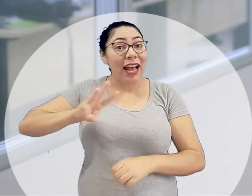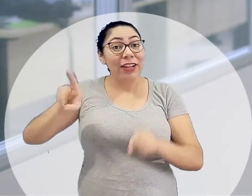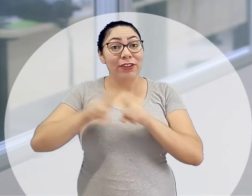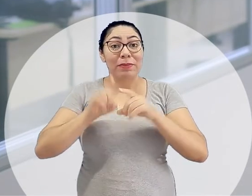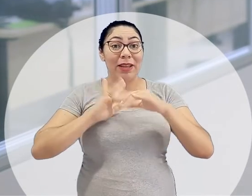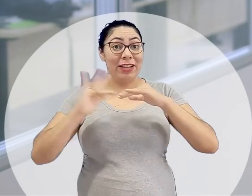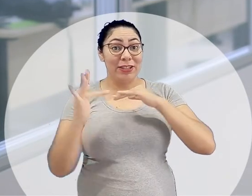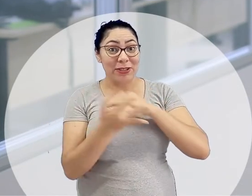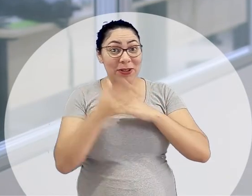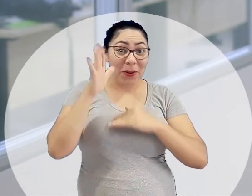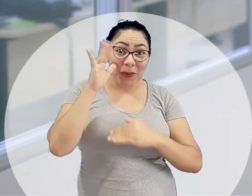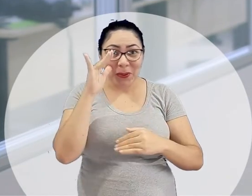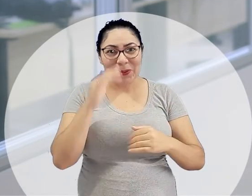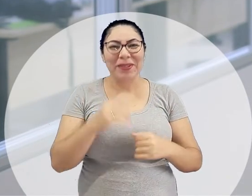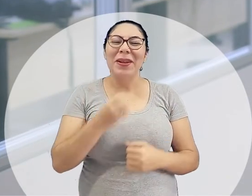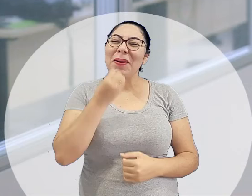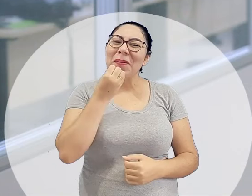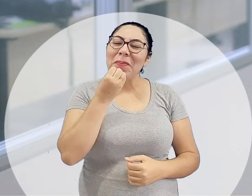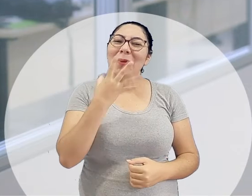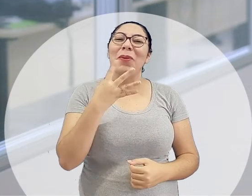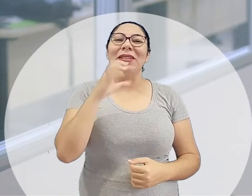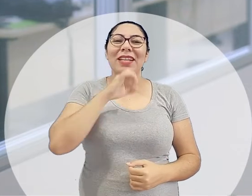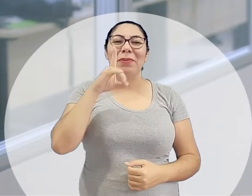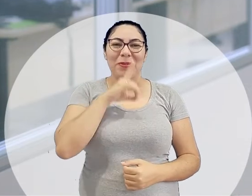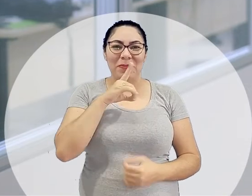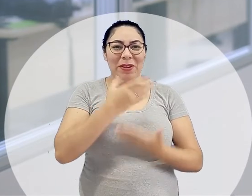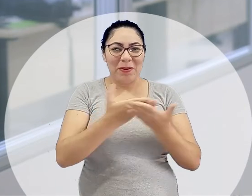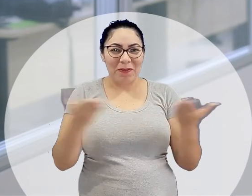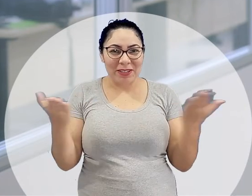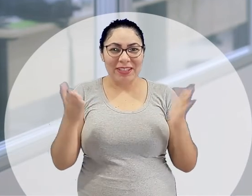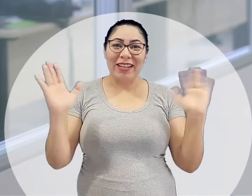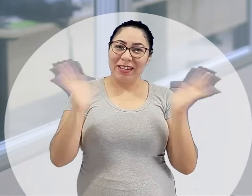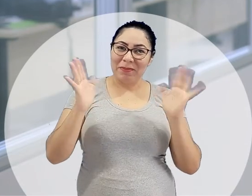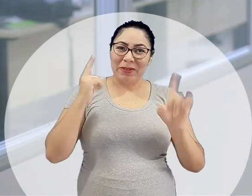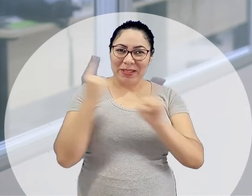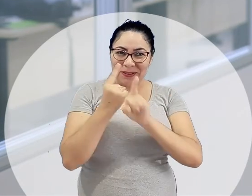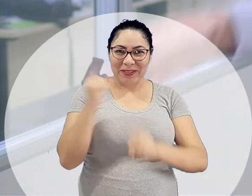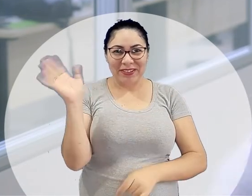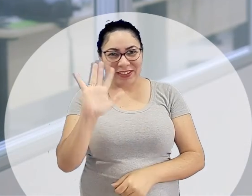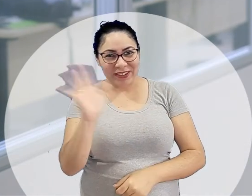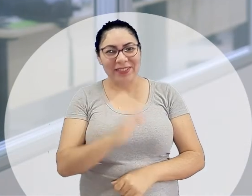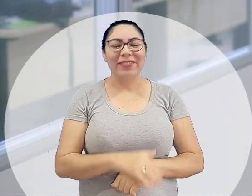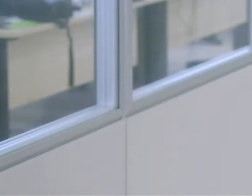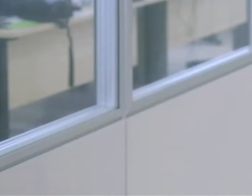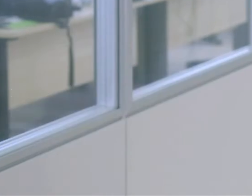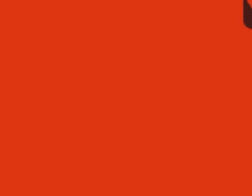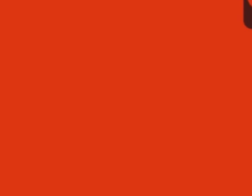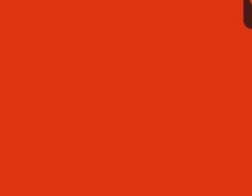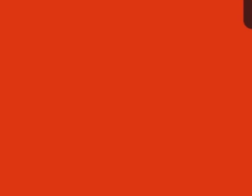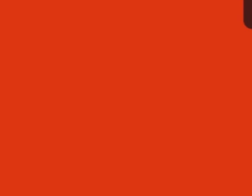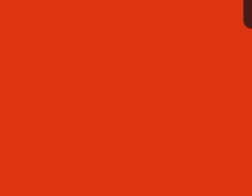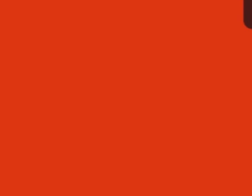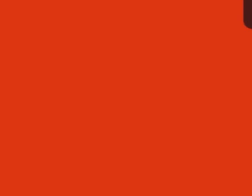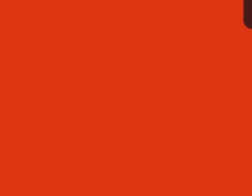redes sociais. Bom final de semana para todo mundo e a gente se vê no próximo IFCE Ação. Tchau, tchau!